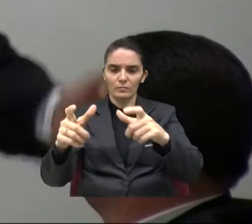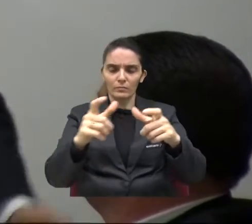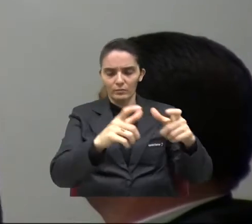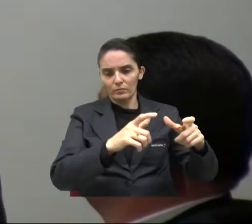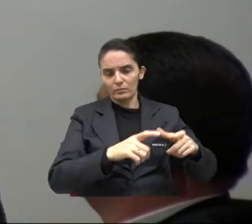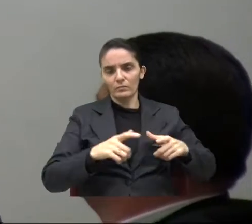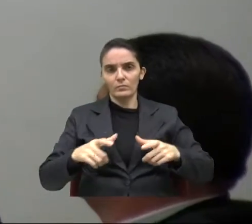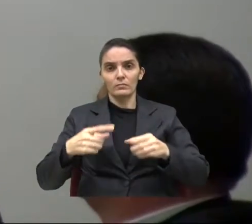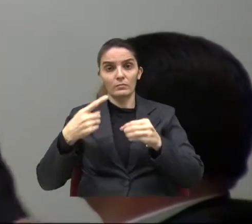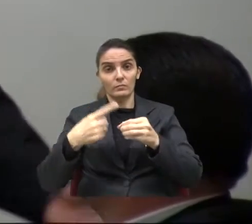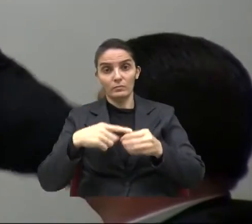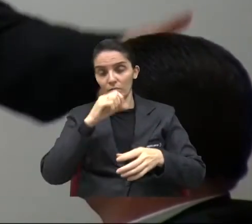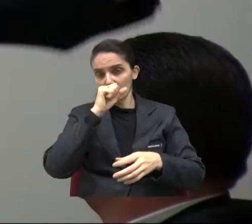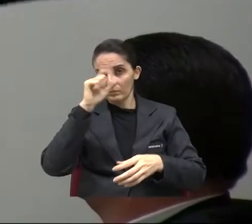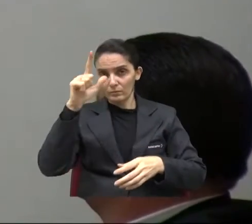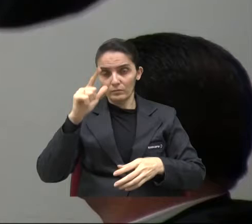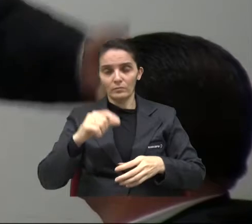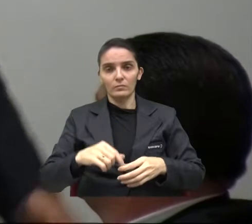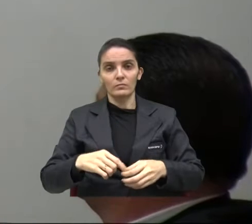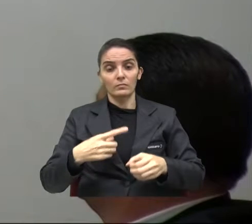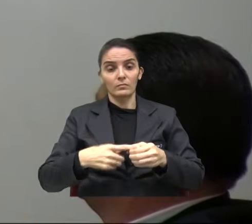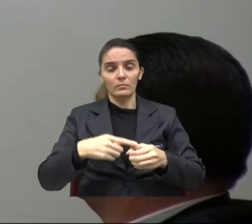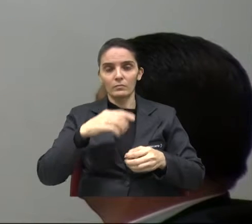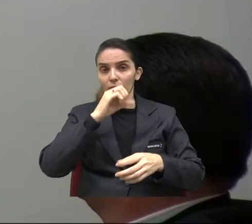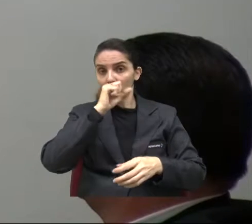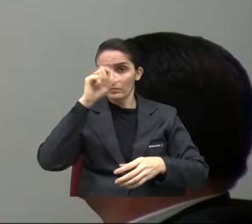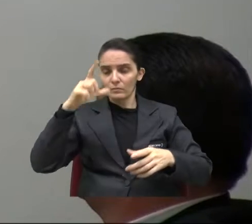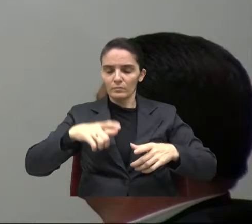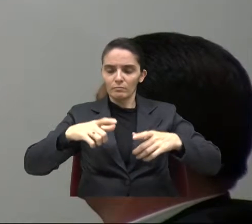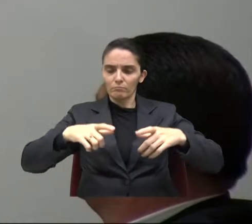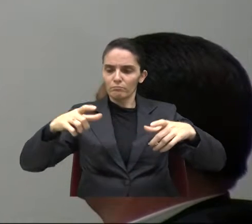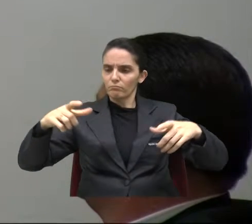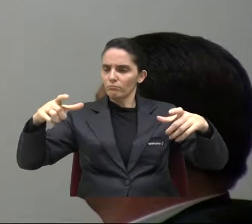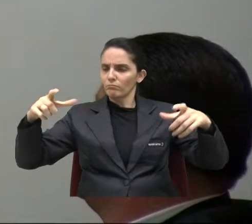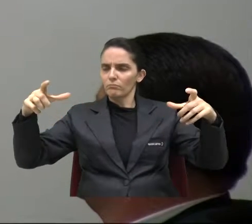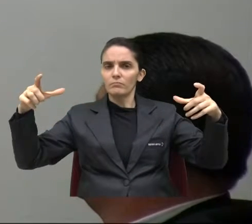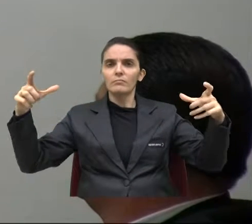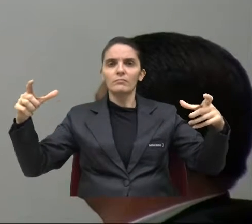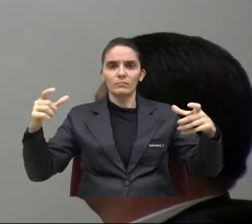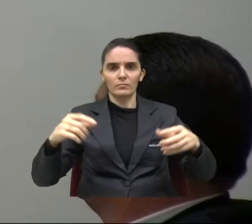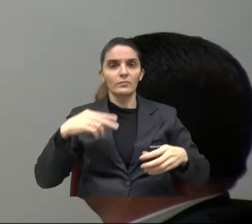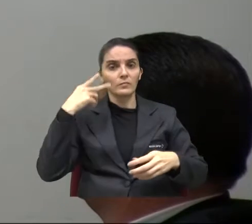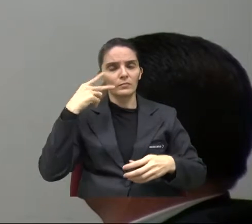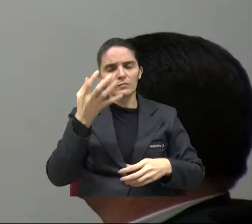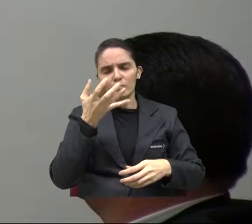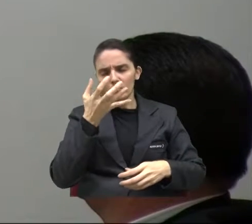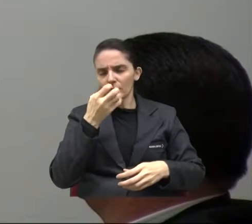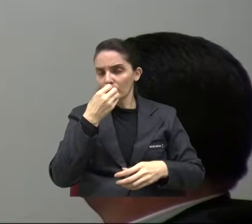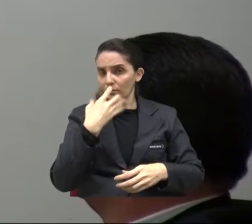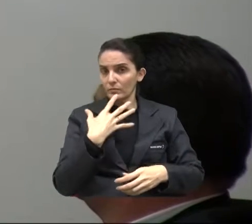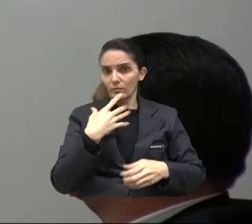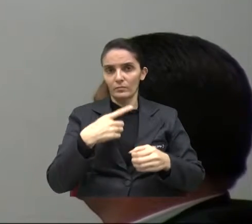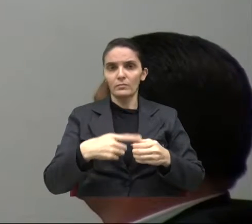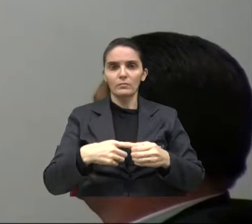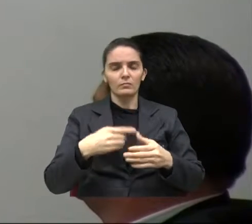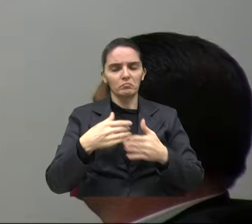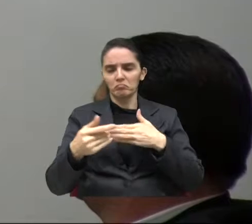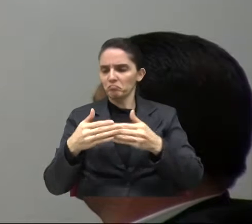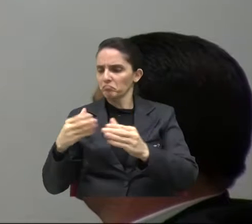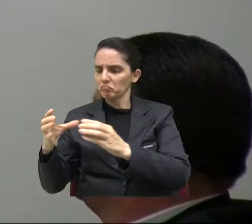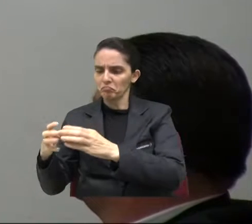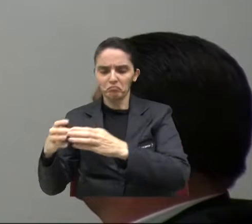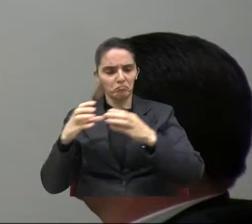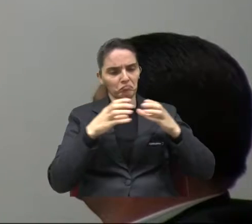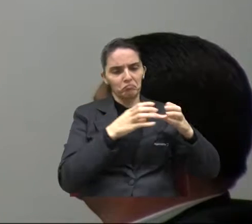outras áreas, e que Limeira possa começar a desenvolver e crescer. Nós queremos o bem da nossa cidade, independente dos partidos,